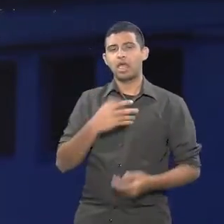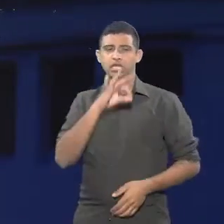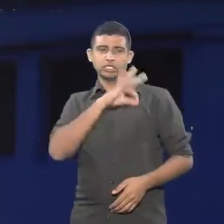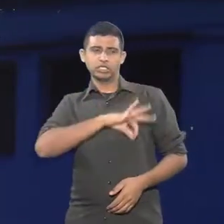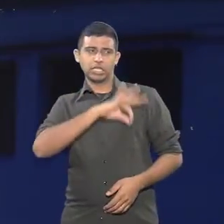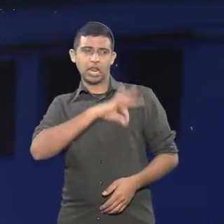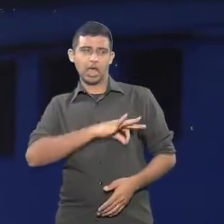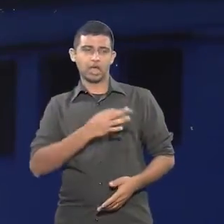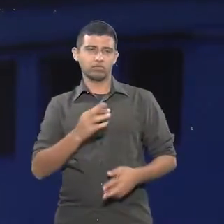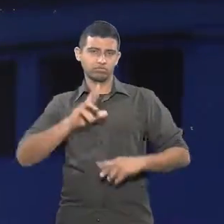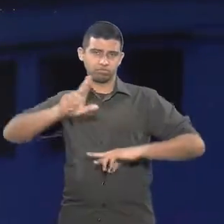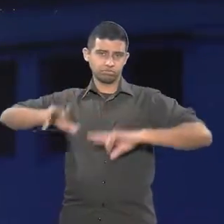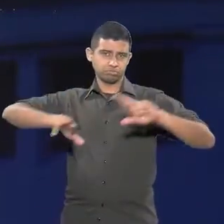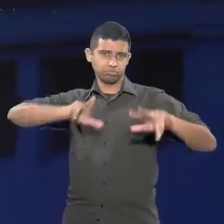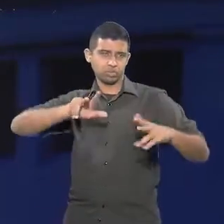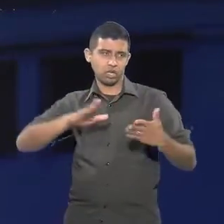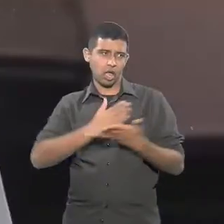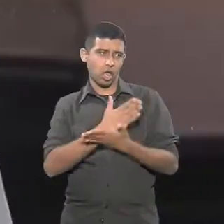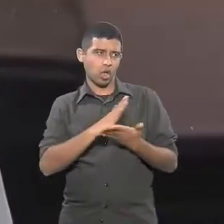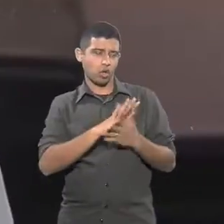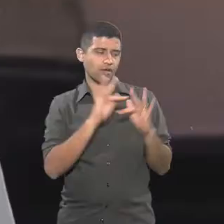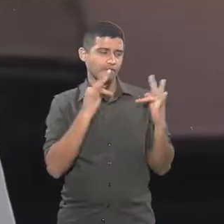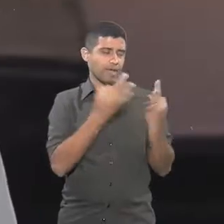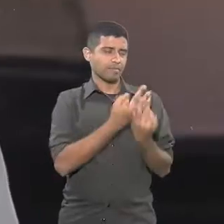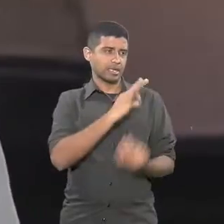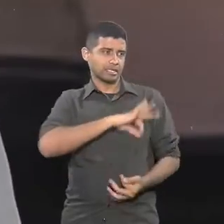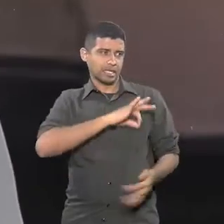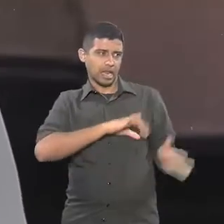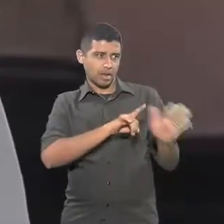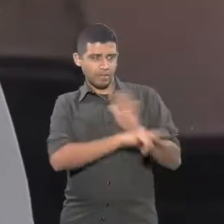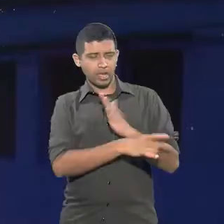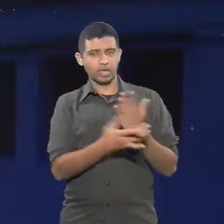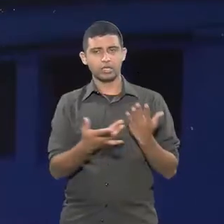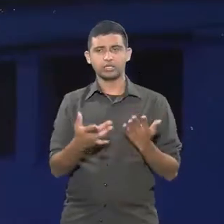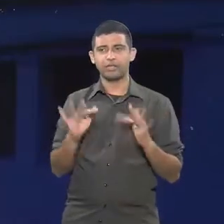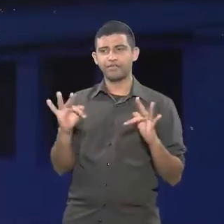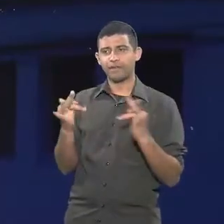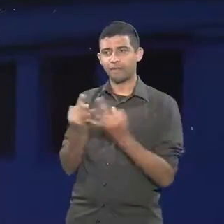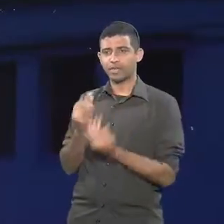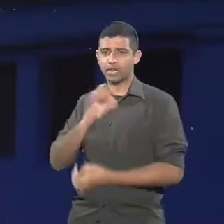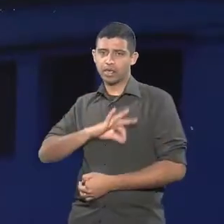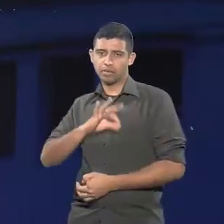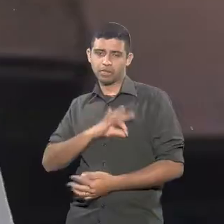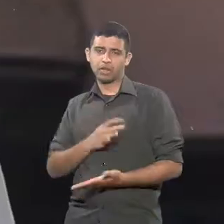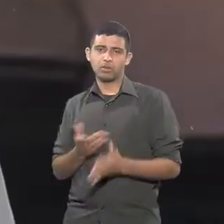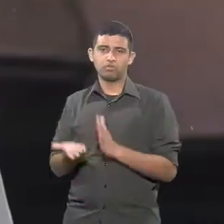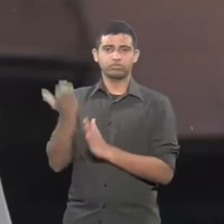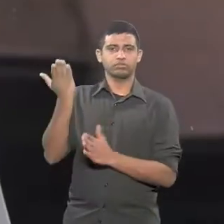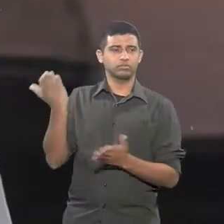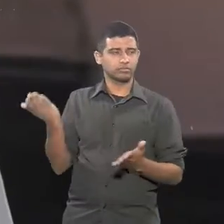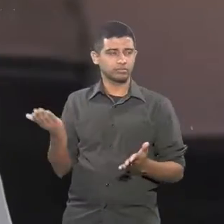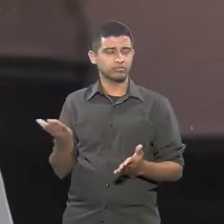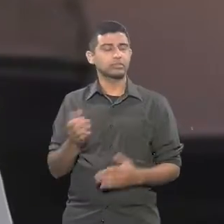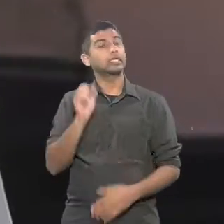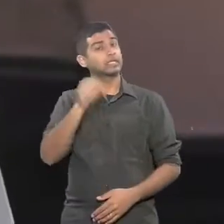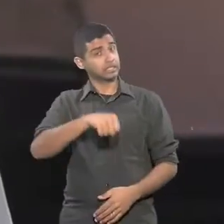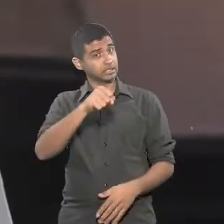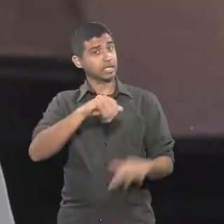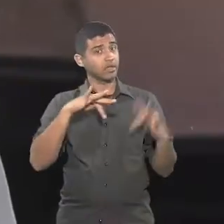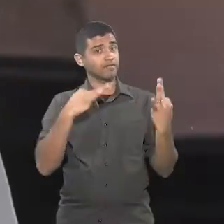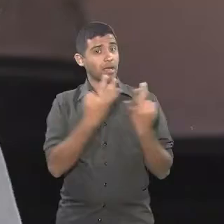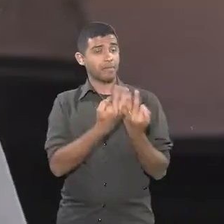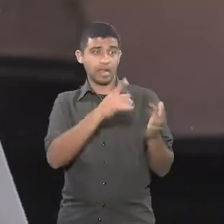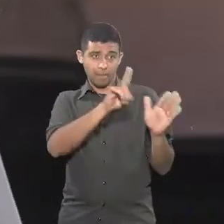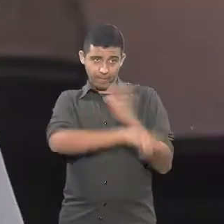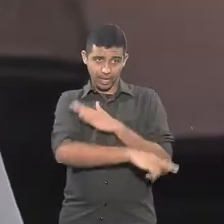poder aquisitivo das famílias? As famílias de mais baixa renda ainda consomem mais? Sim. As famílias de menores rendimentos